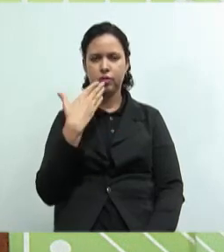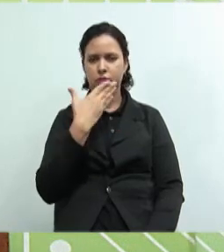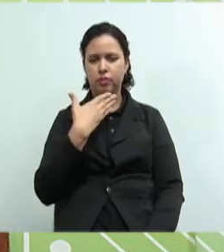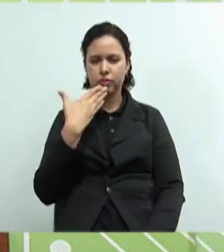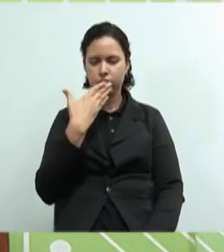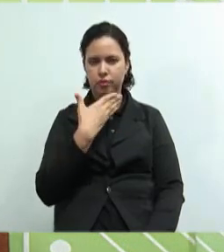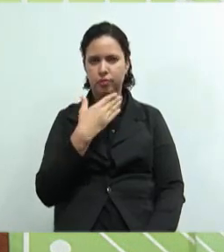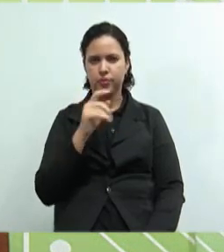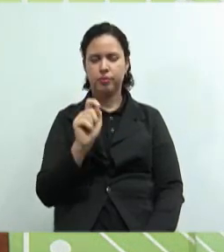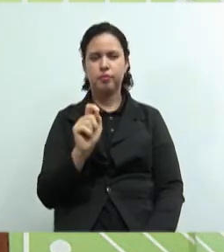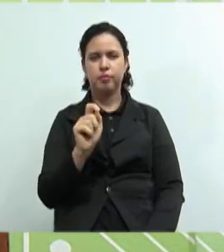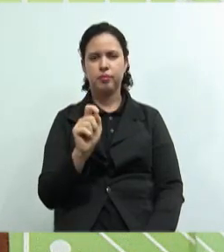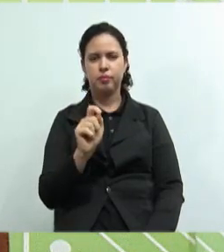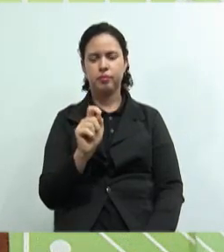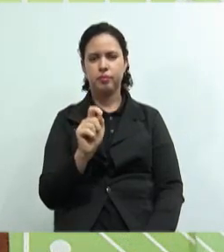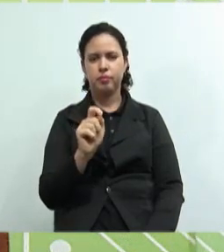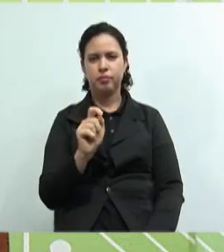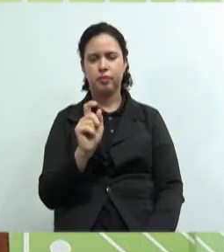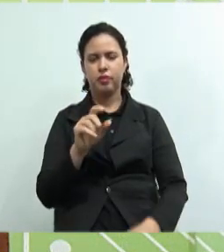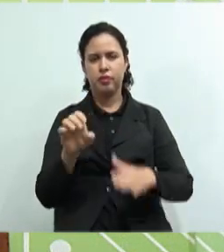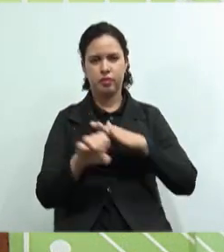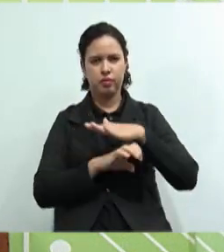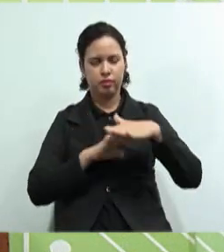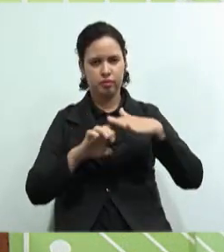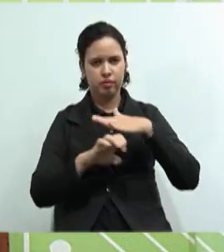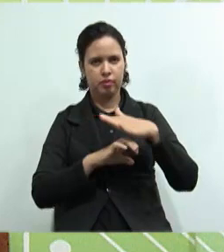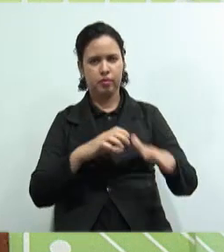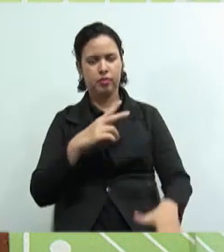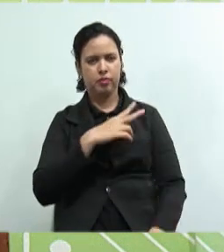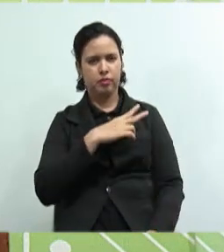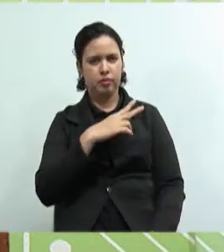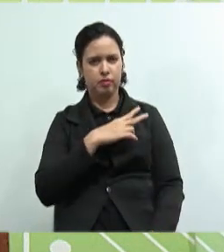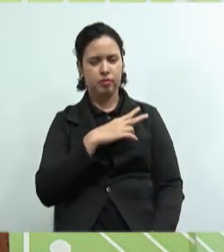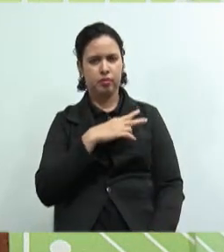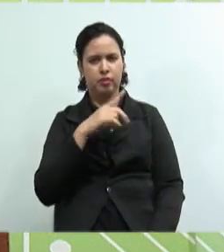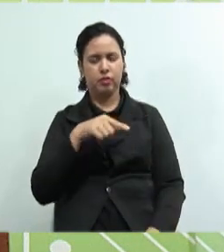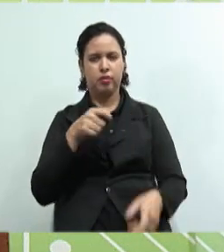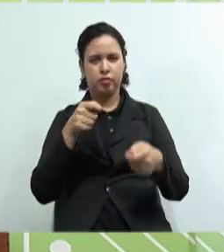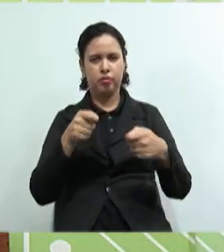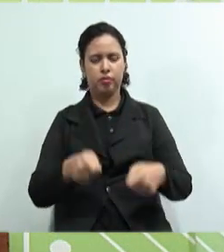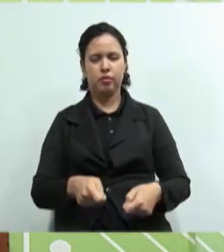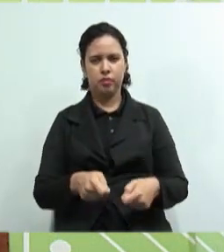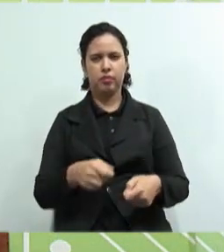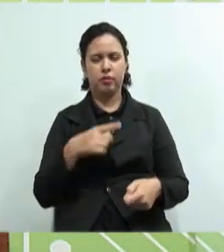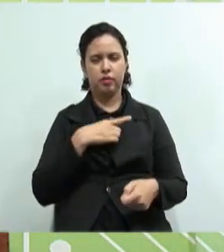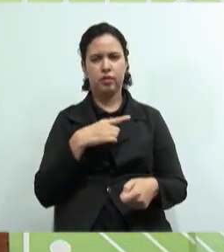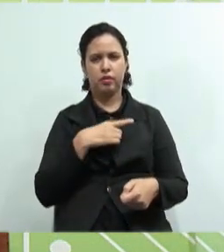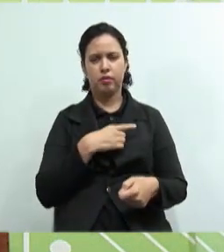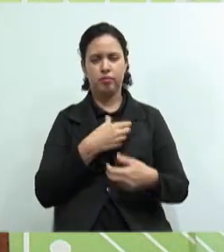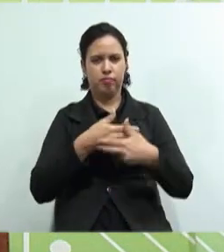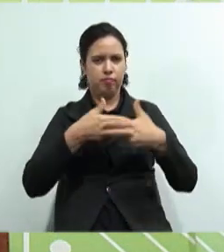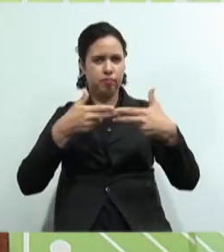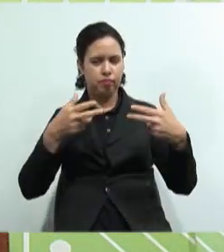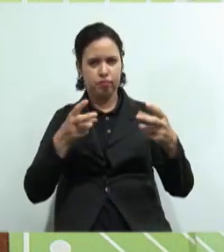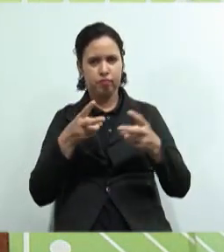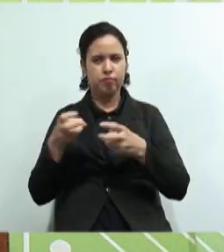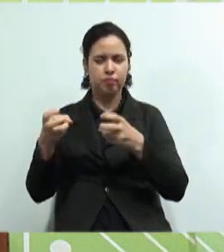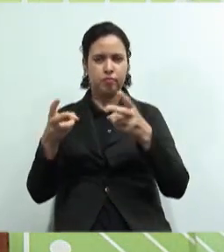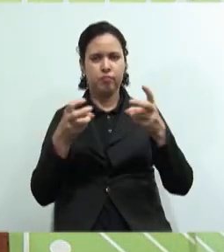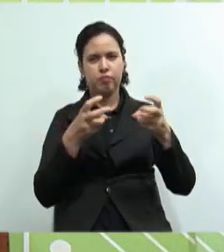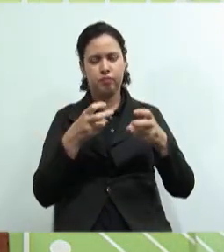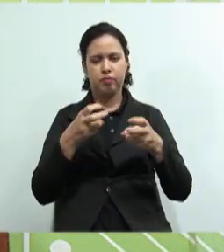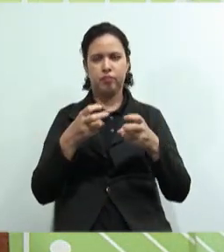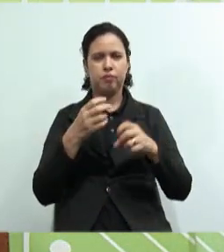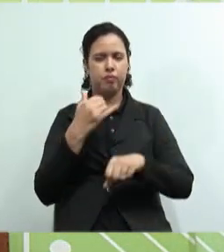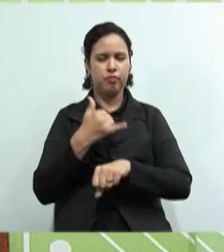empresa do Estado. Ela foi privatizada já tem um tempo. Ela é uma empresa bastante sólida, ela tem várias fontes de extração de minérios e